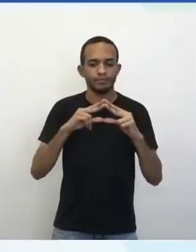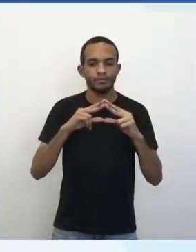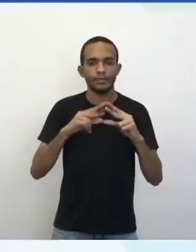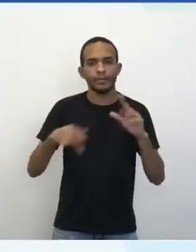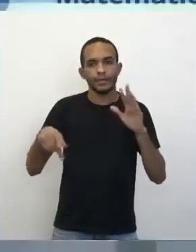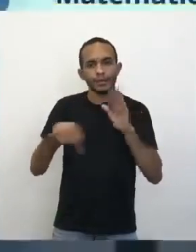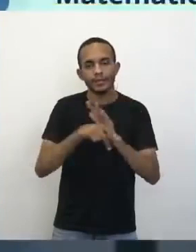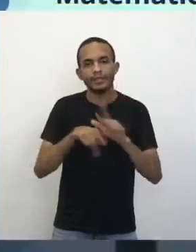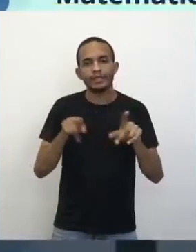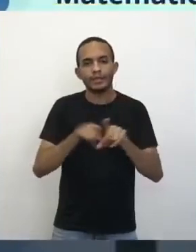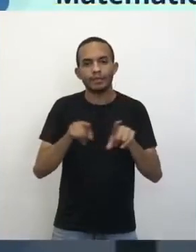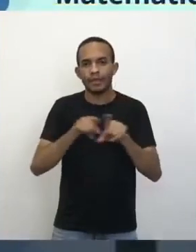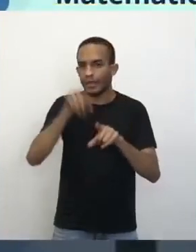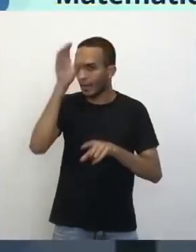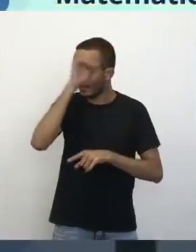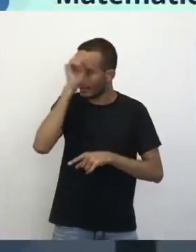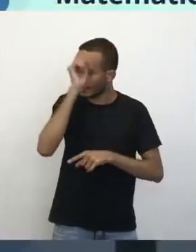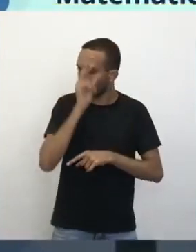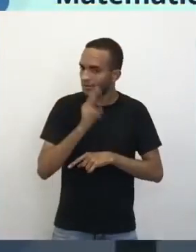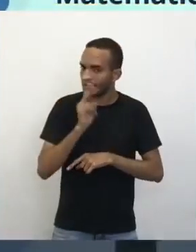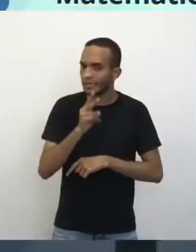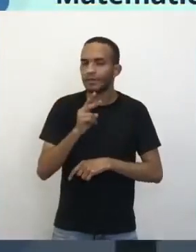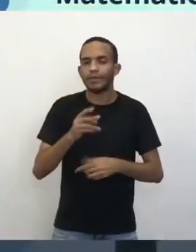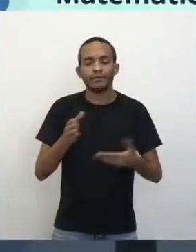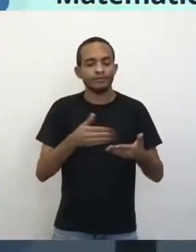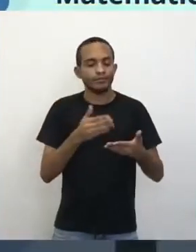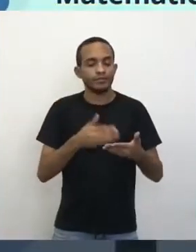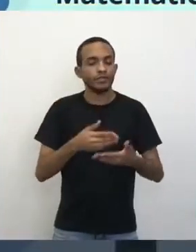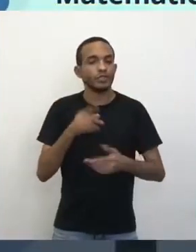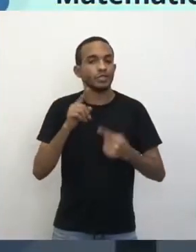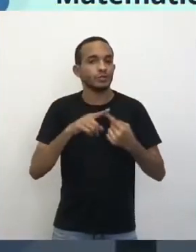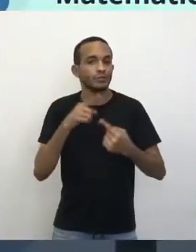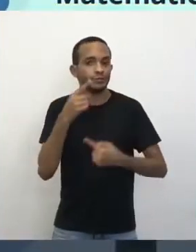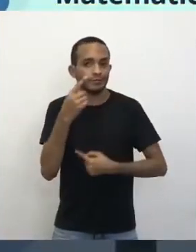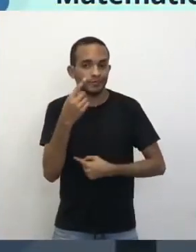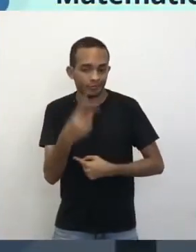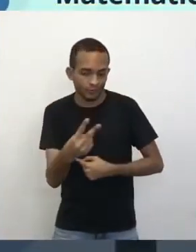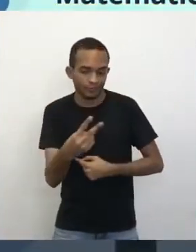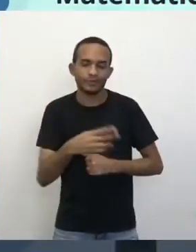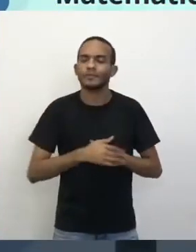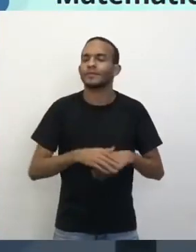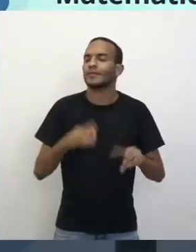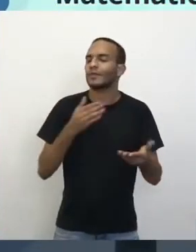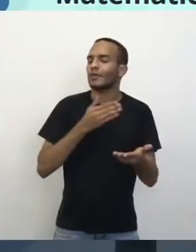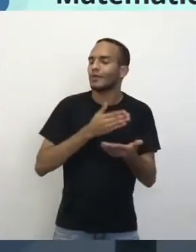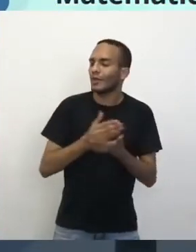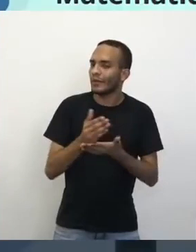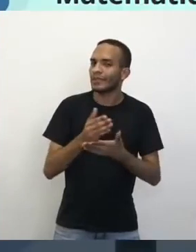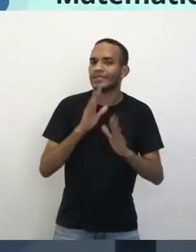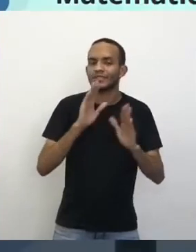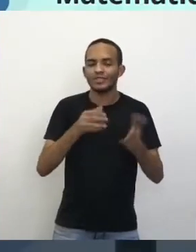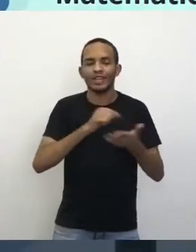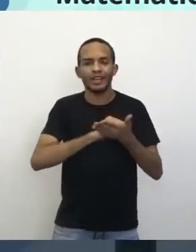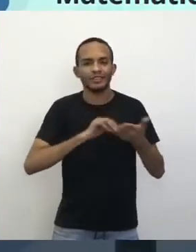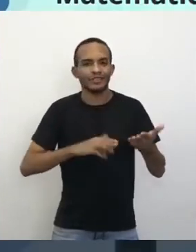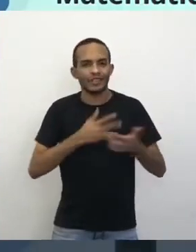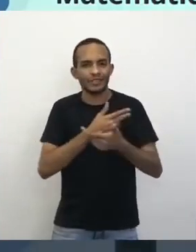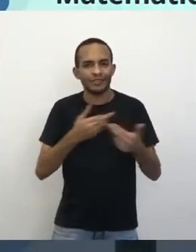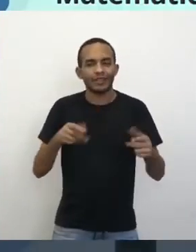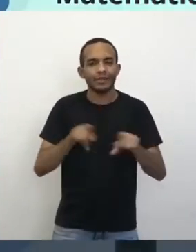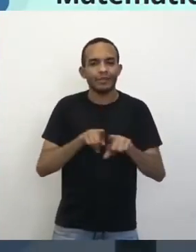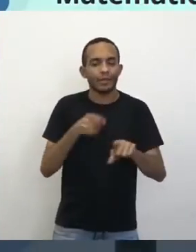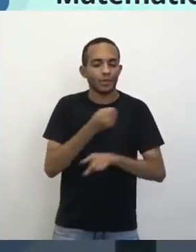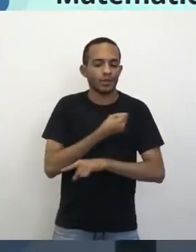material Aprender Sempre, volume 2. E nós estamos começando a sequência de atividades